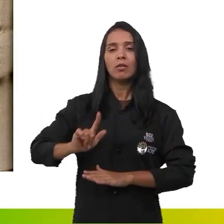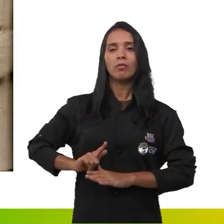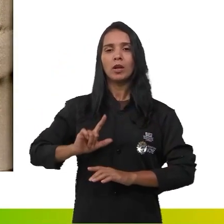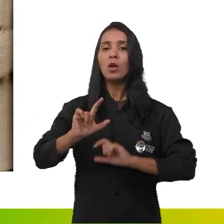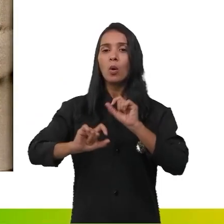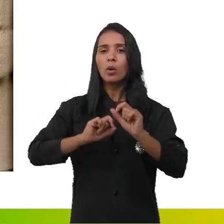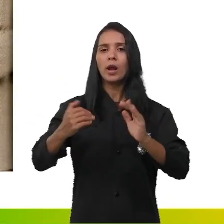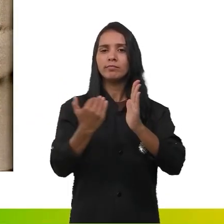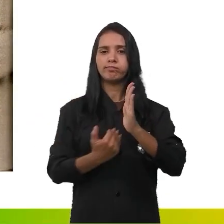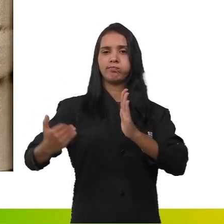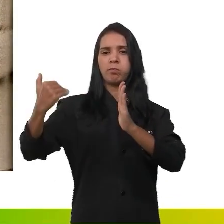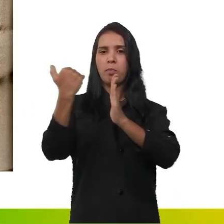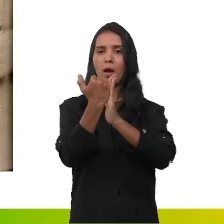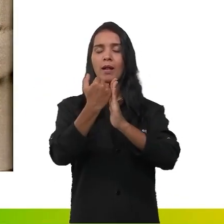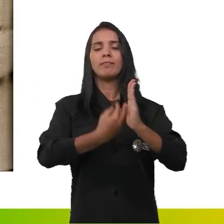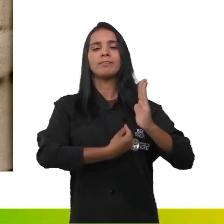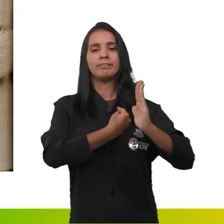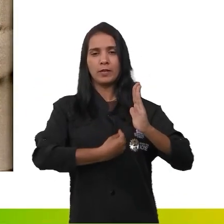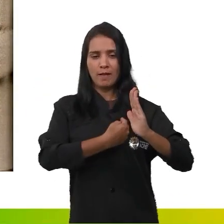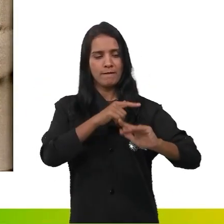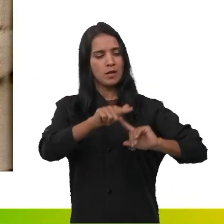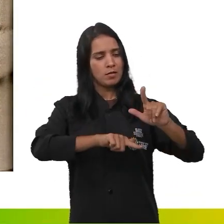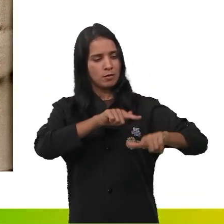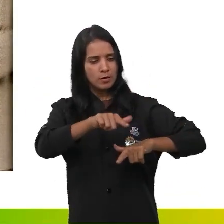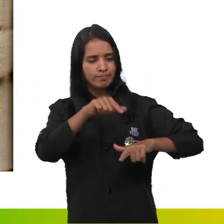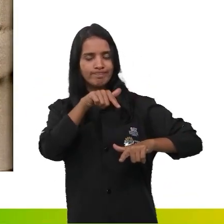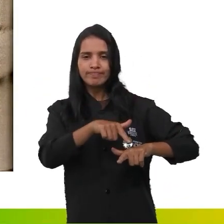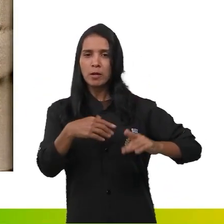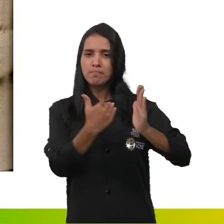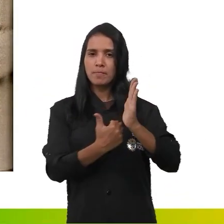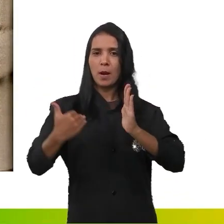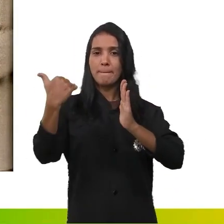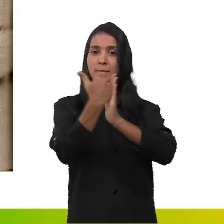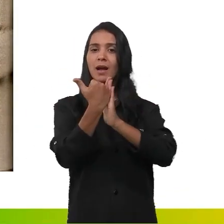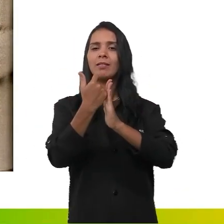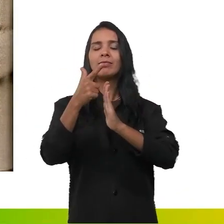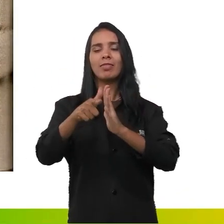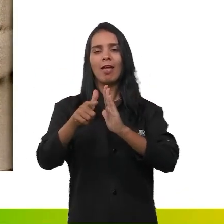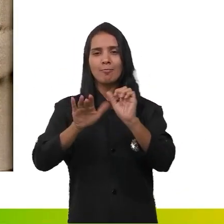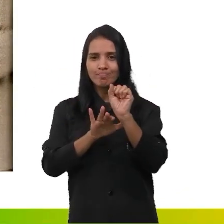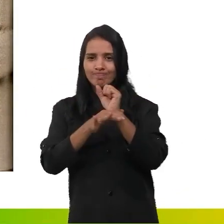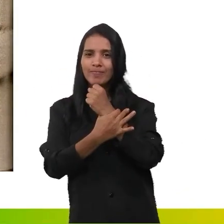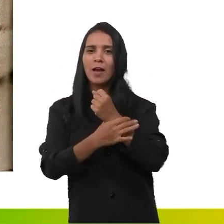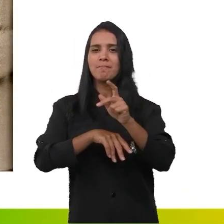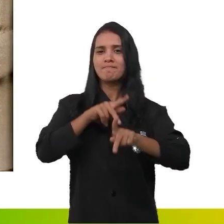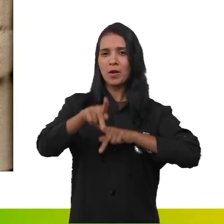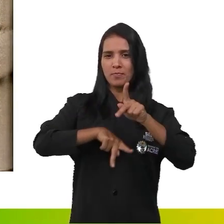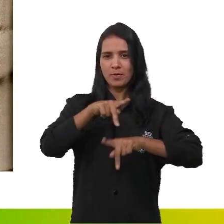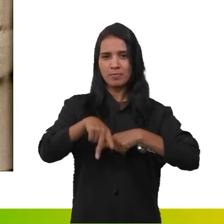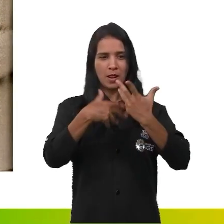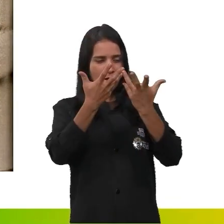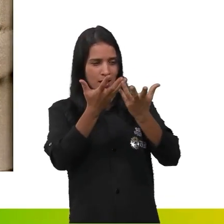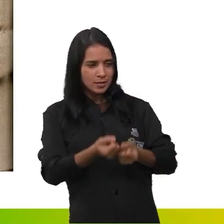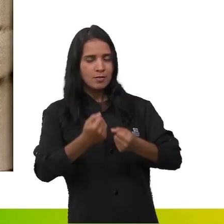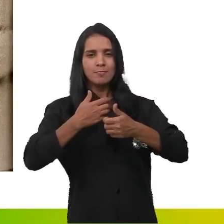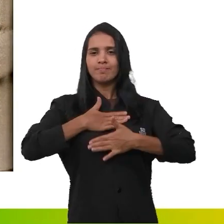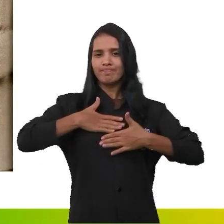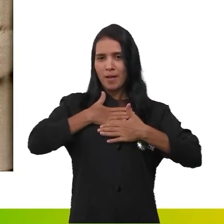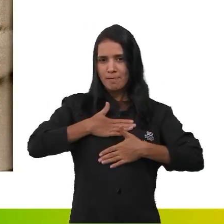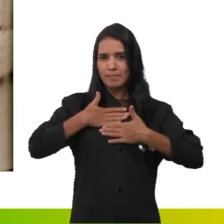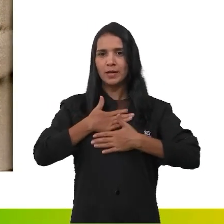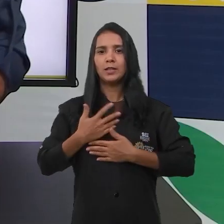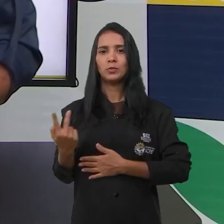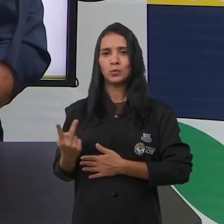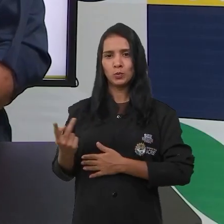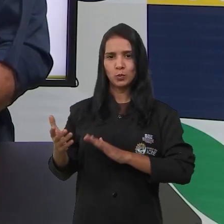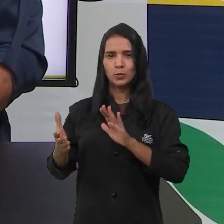do padrão de vida dos trabalhadores, o que lhe garantiu grande popularidade, não só advinda do seu carisma. Então,